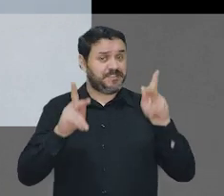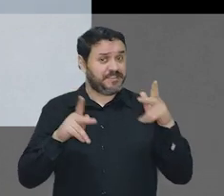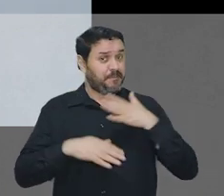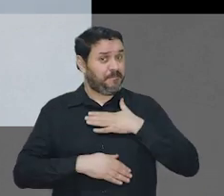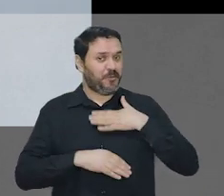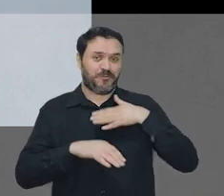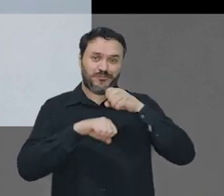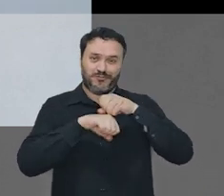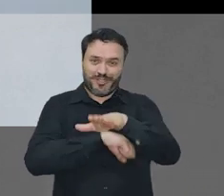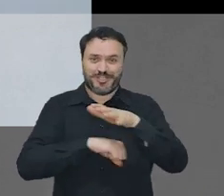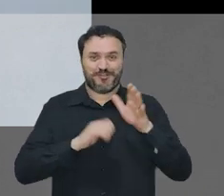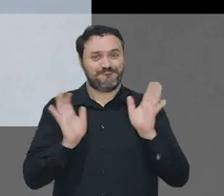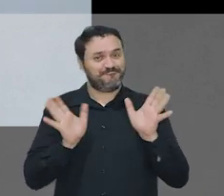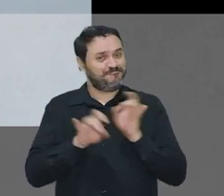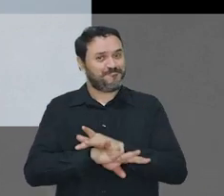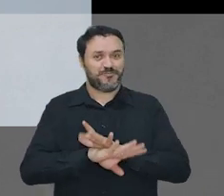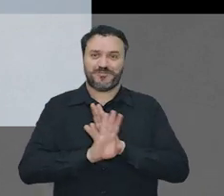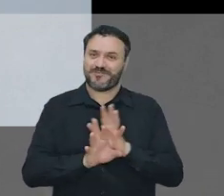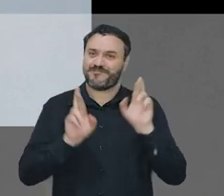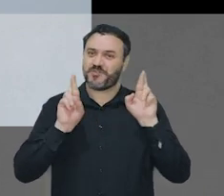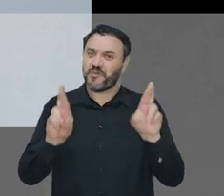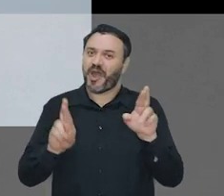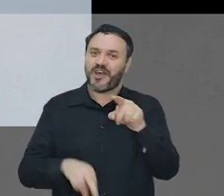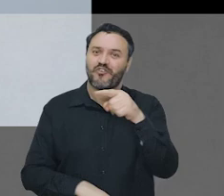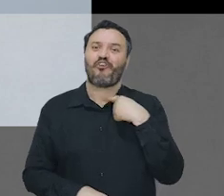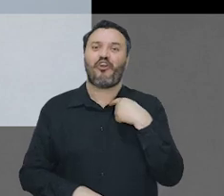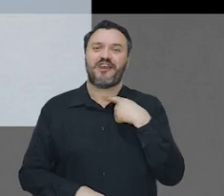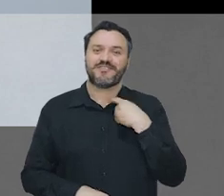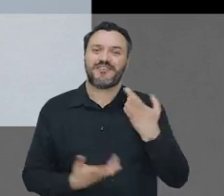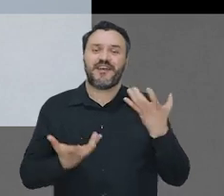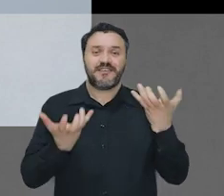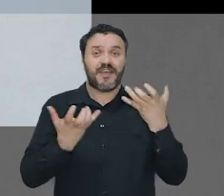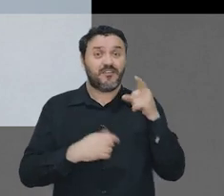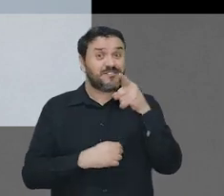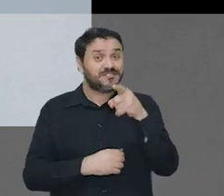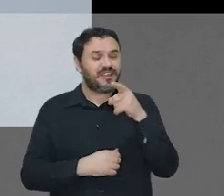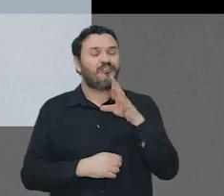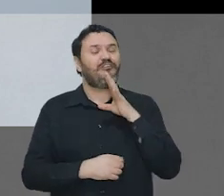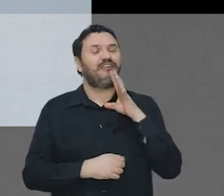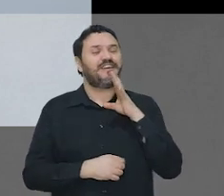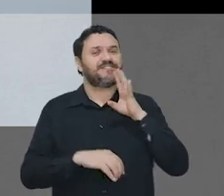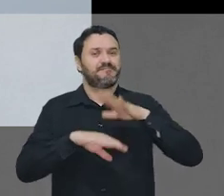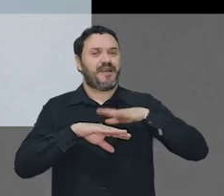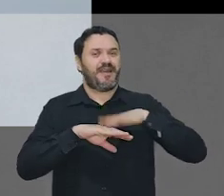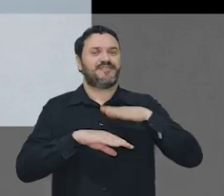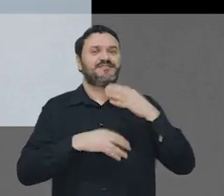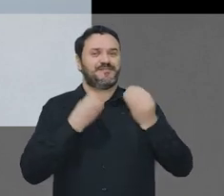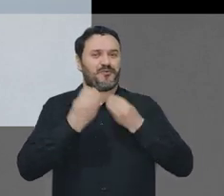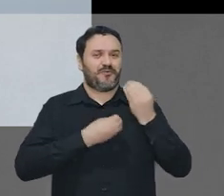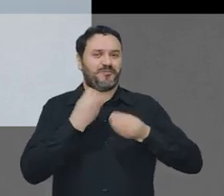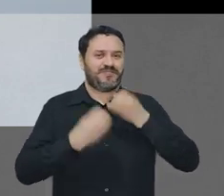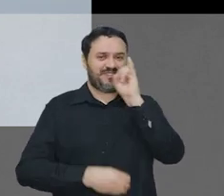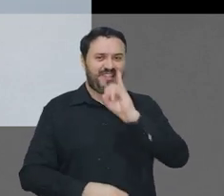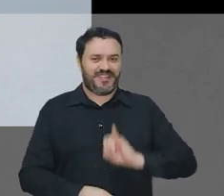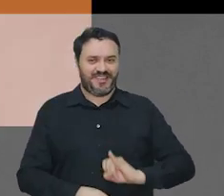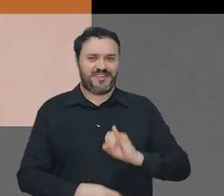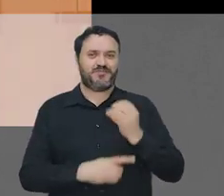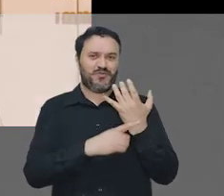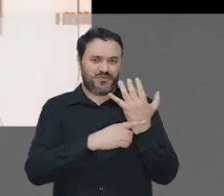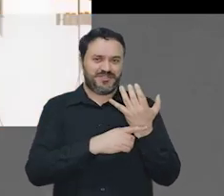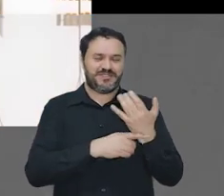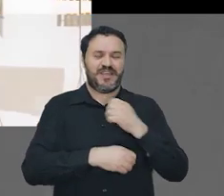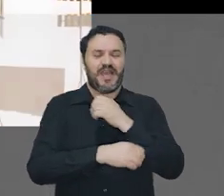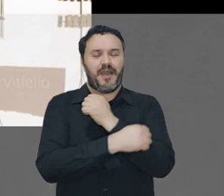gostem e que possam conhecer um pouco mais do curso de italiano da URGS. Um abraço e até a próxima. Tchau, tchau!